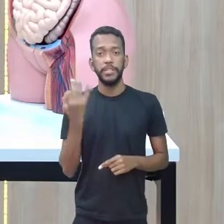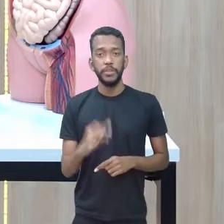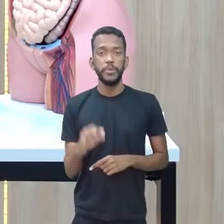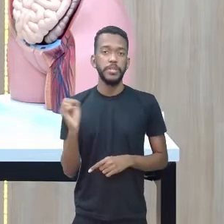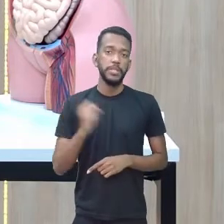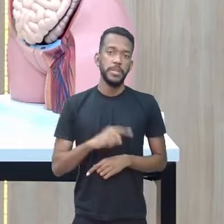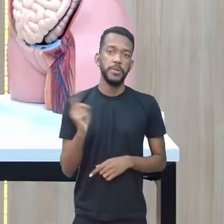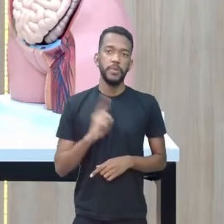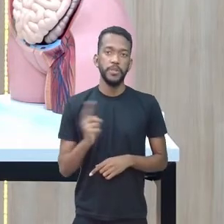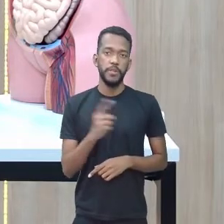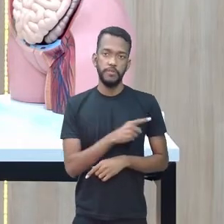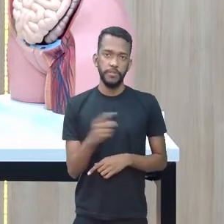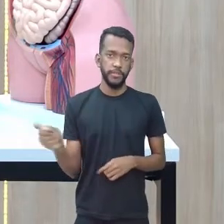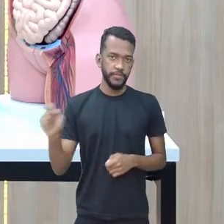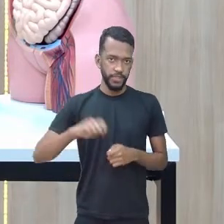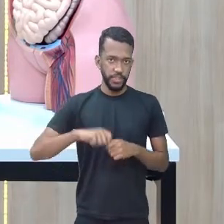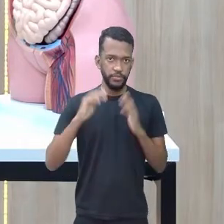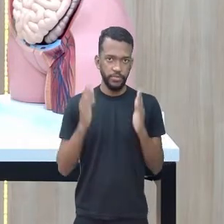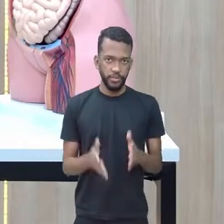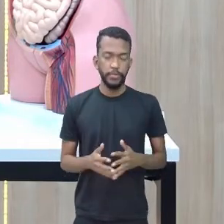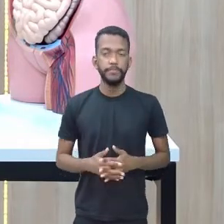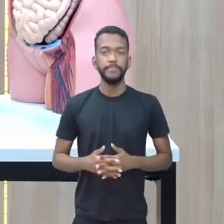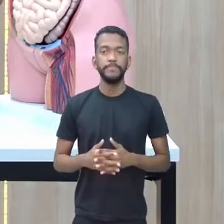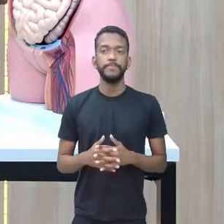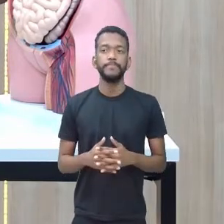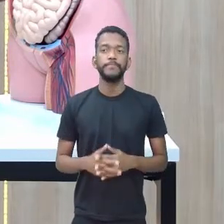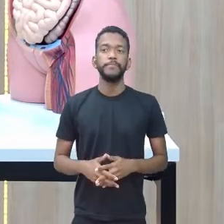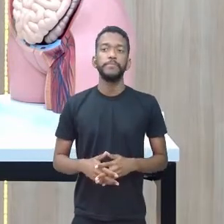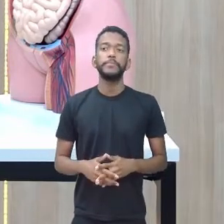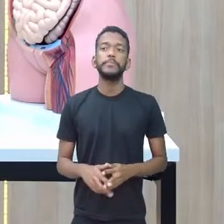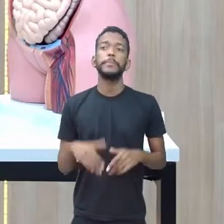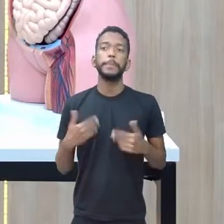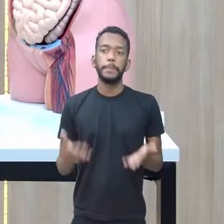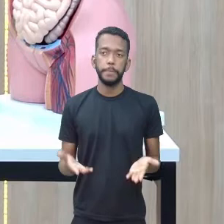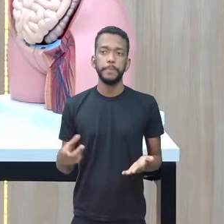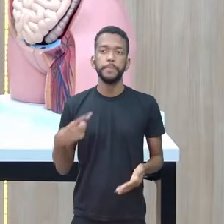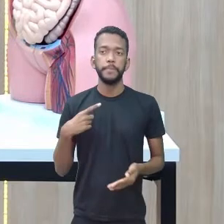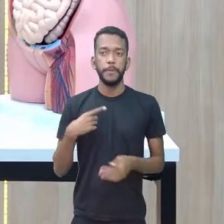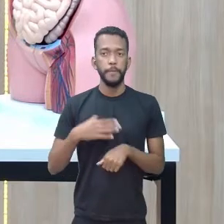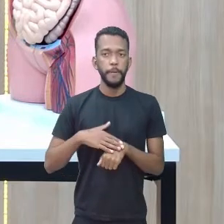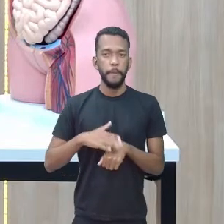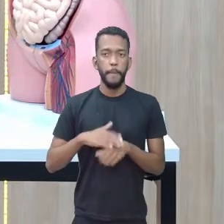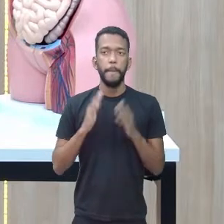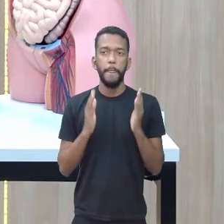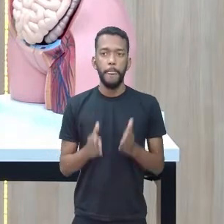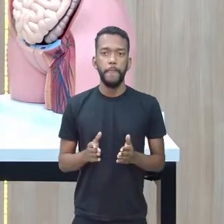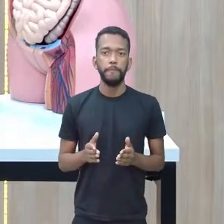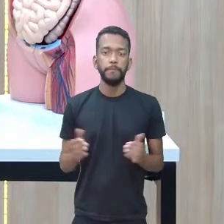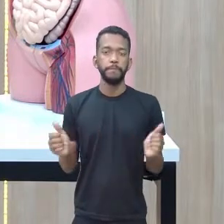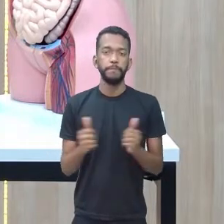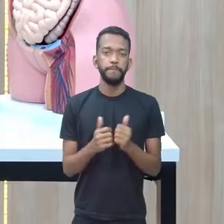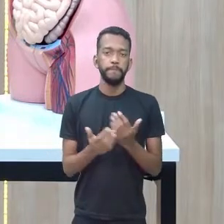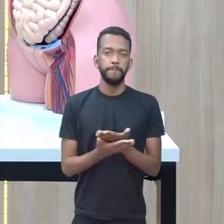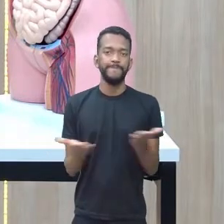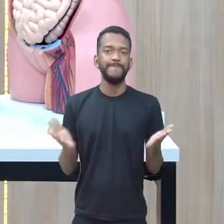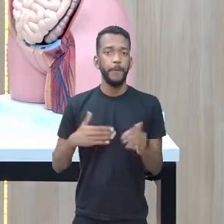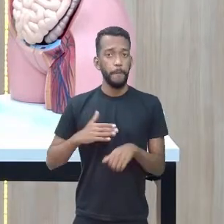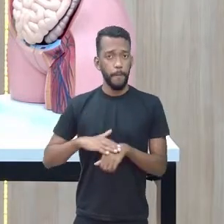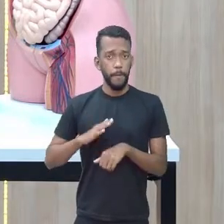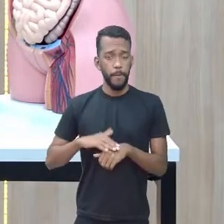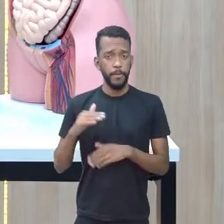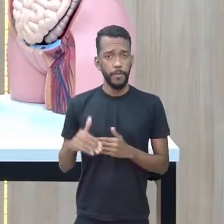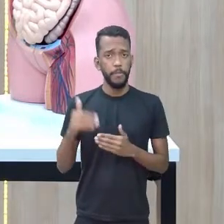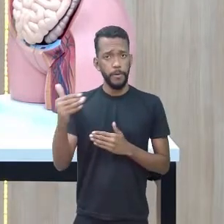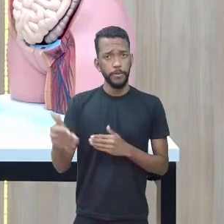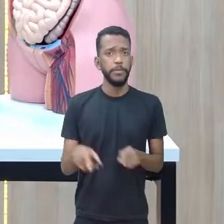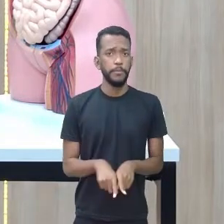cada um de vocês fizeram. Então, a nossa trilha é tudo isso. É esse momento aqui e também um momento depois. Assistiu